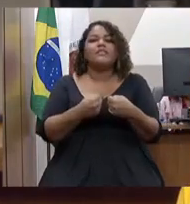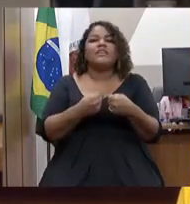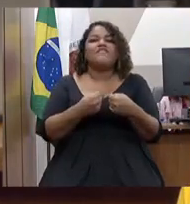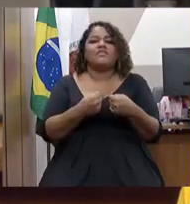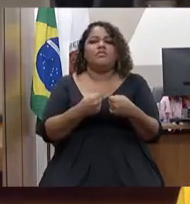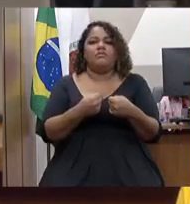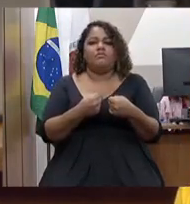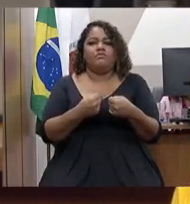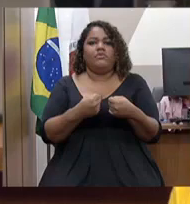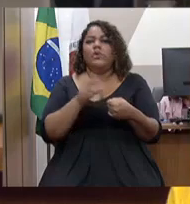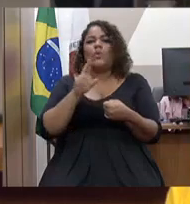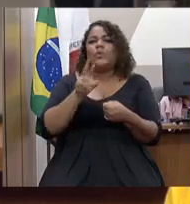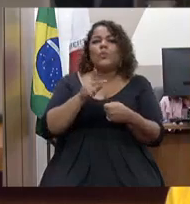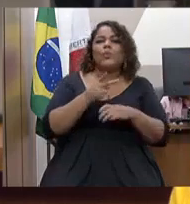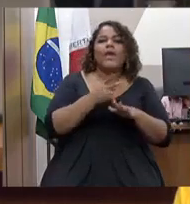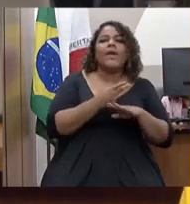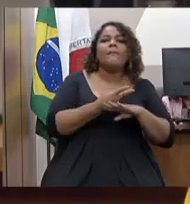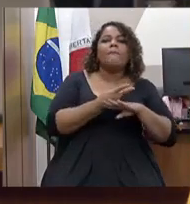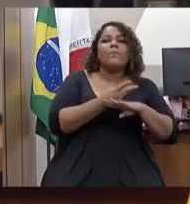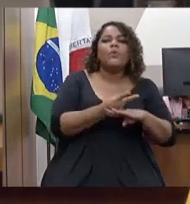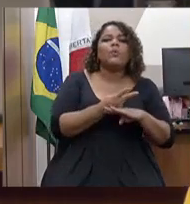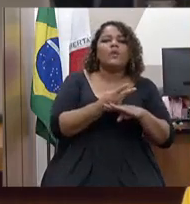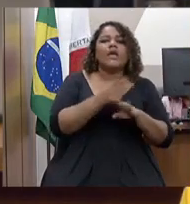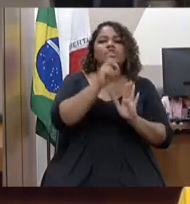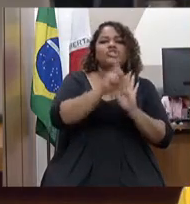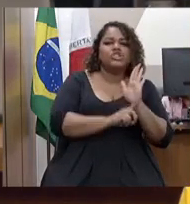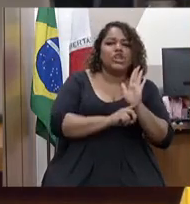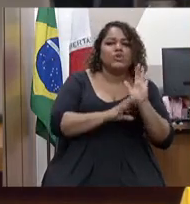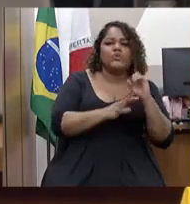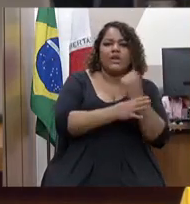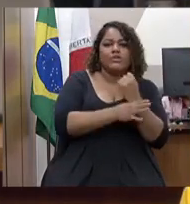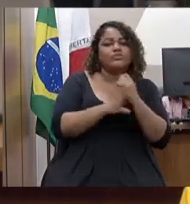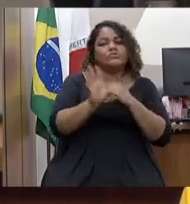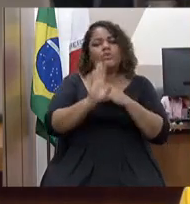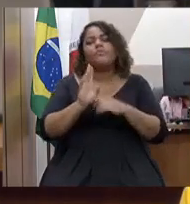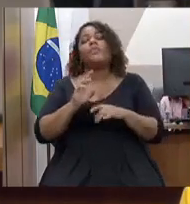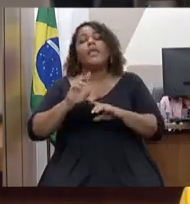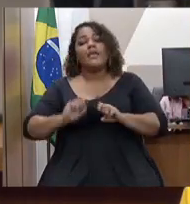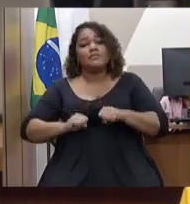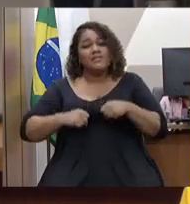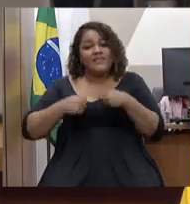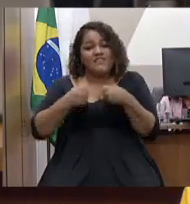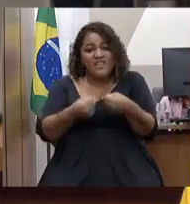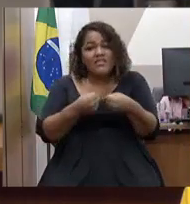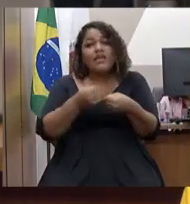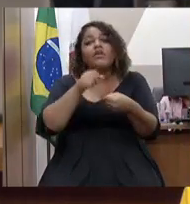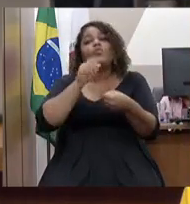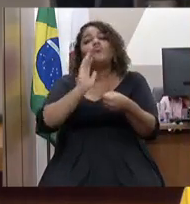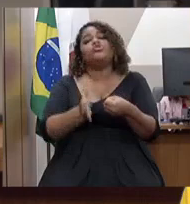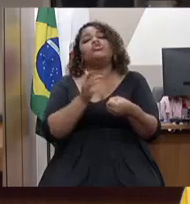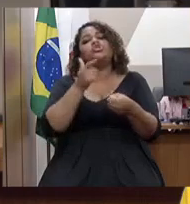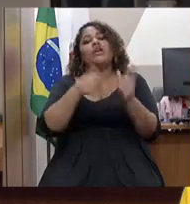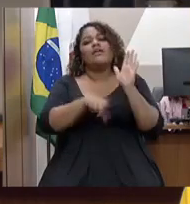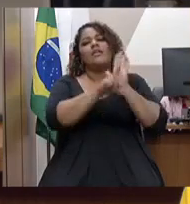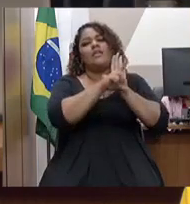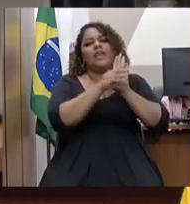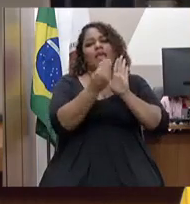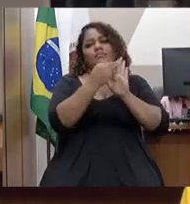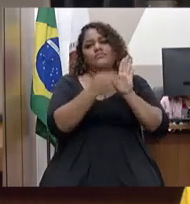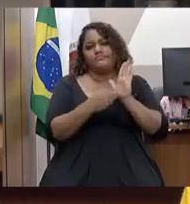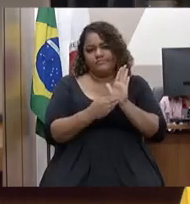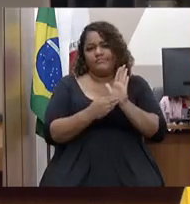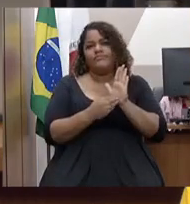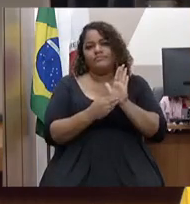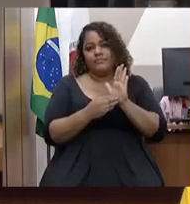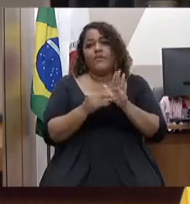defender os que estão aí os que já estão colocados legalizado porque nem isso nós conseguimos ainda oferecer para o trabalhador e para a